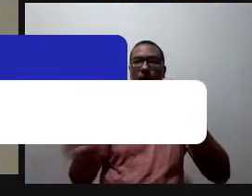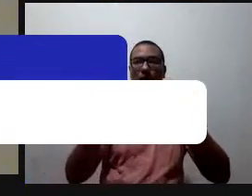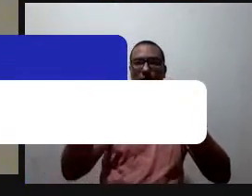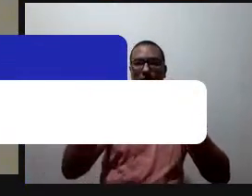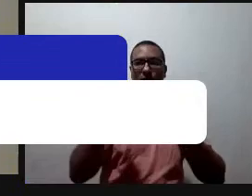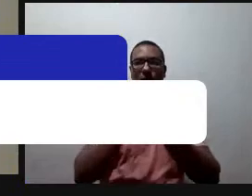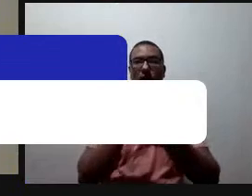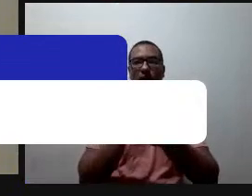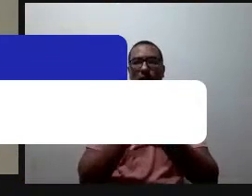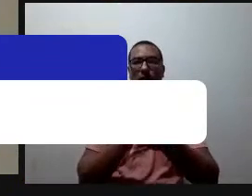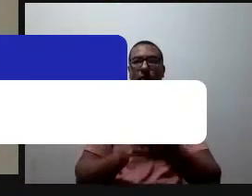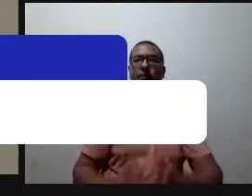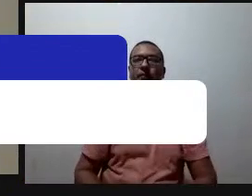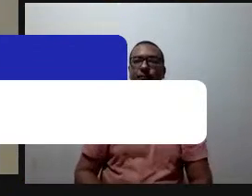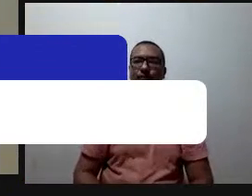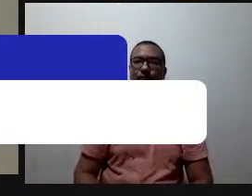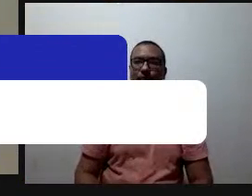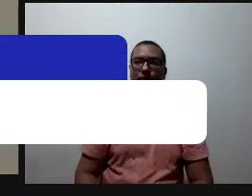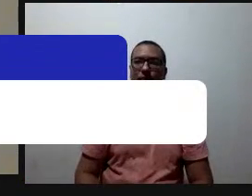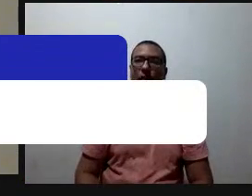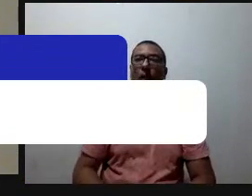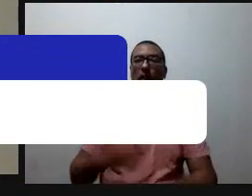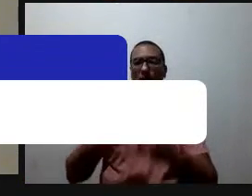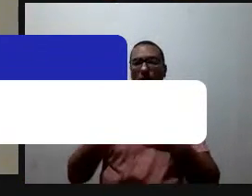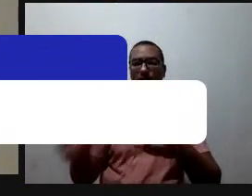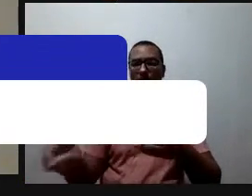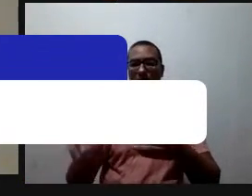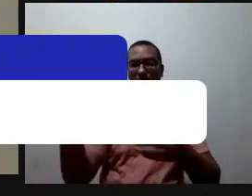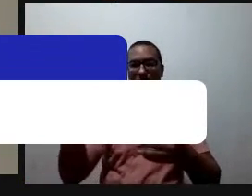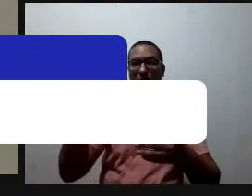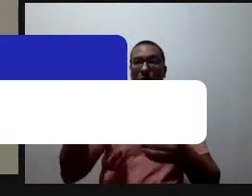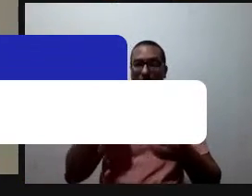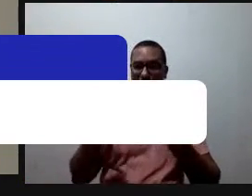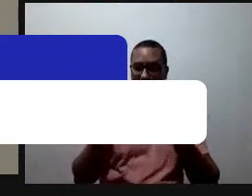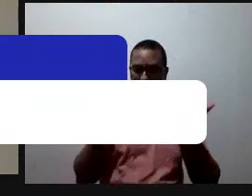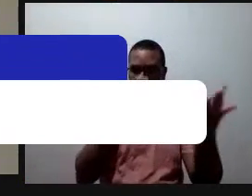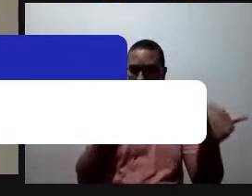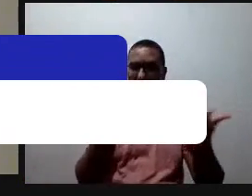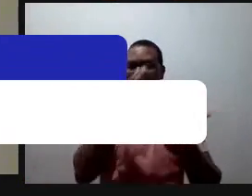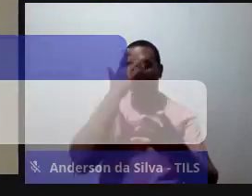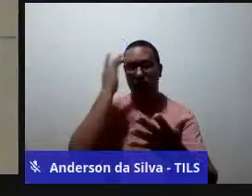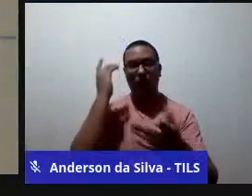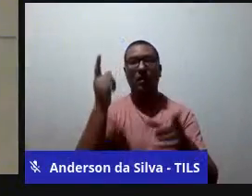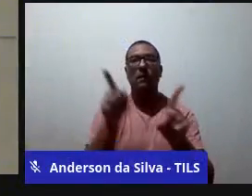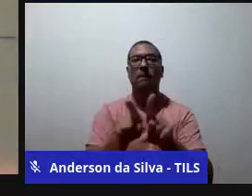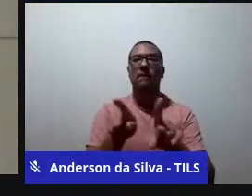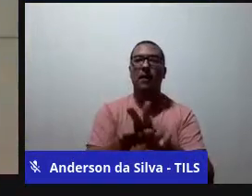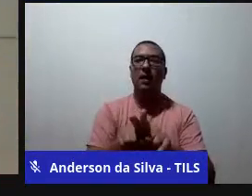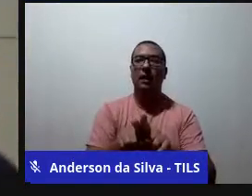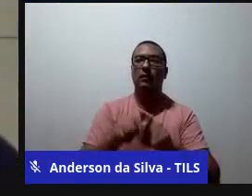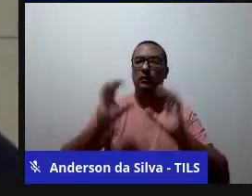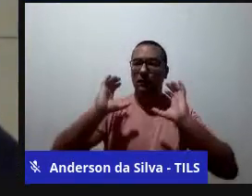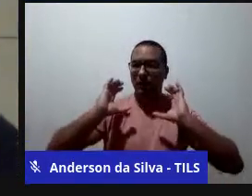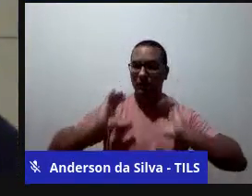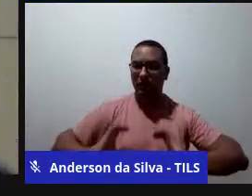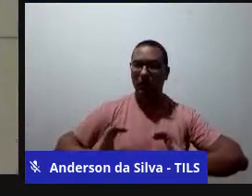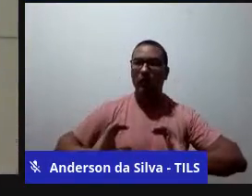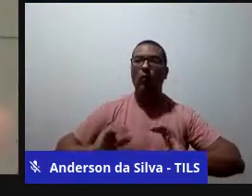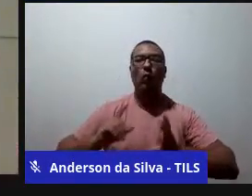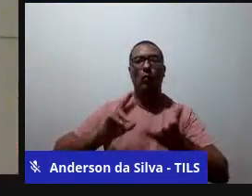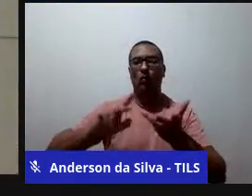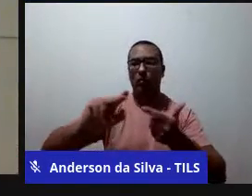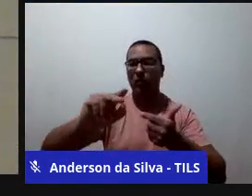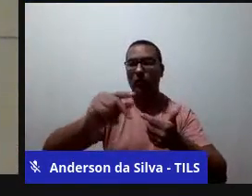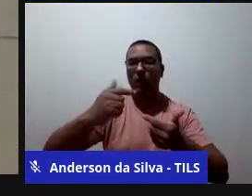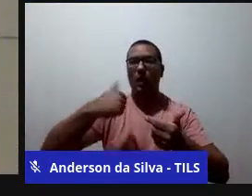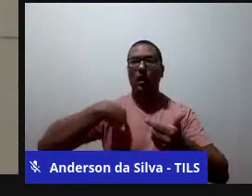Porque aquilo que eu entrego mais valor para o meu cliente, para o meu consumidor, para o meu cidadão, se considerar, digamos,